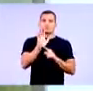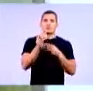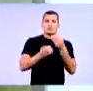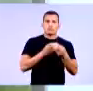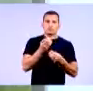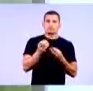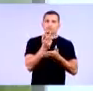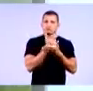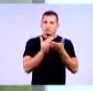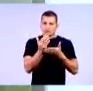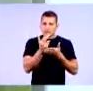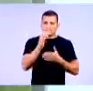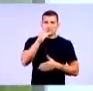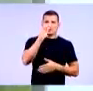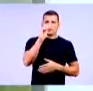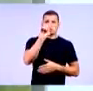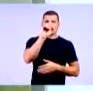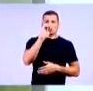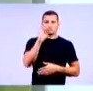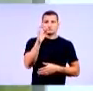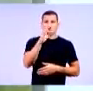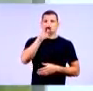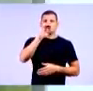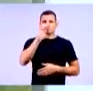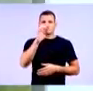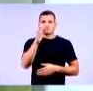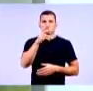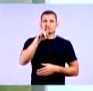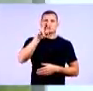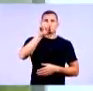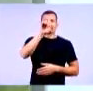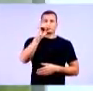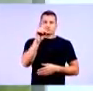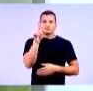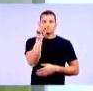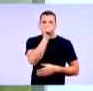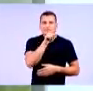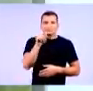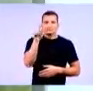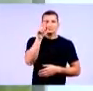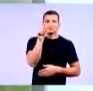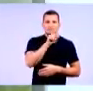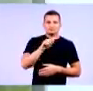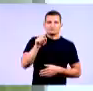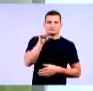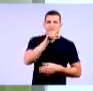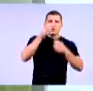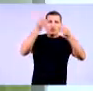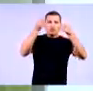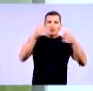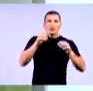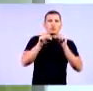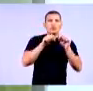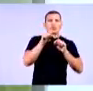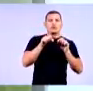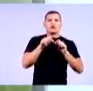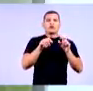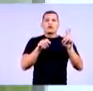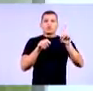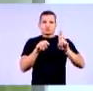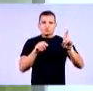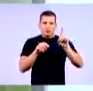uso. Descrever as ações que o usuário, o cliente, vai fazer no sistema, para que a gente possa compreender